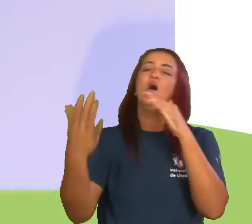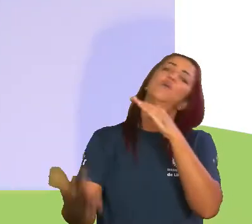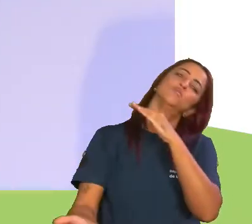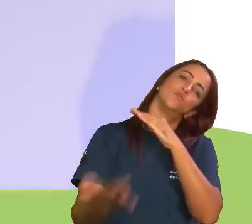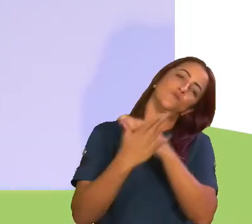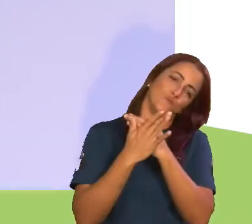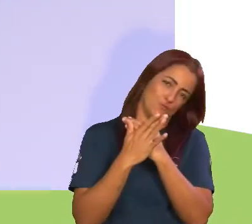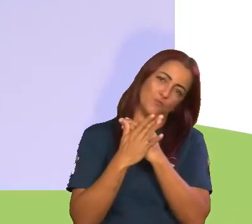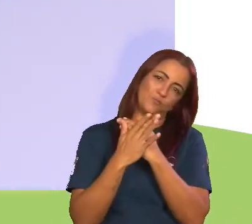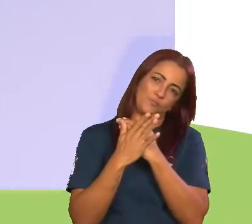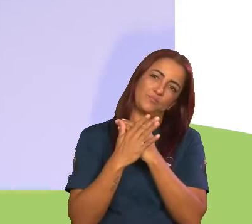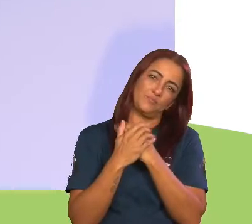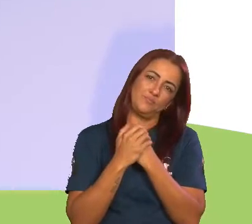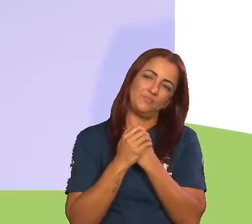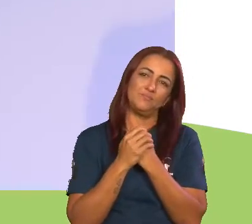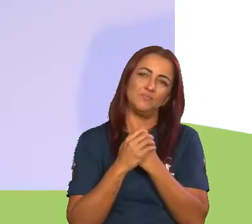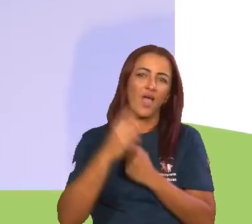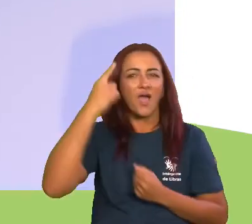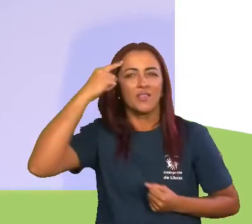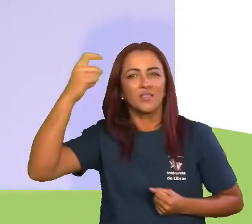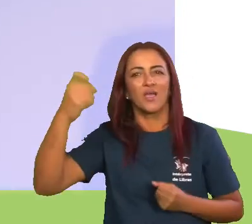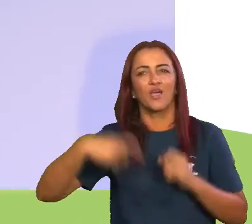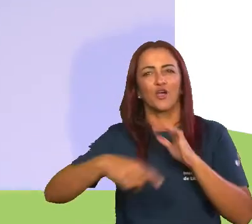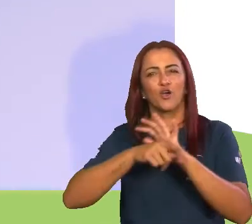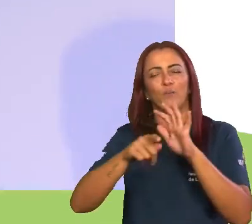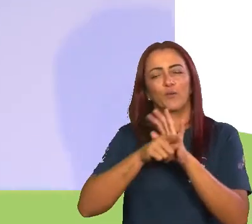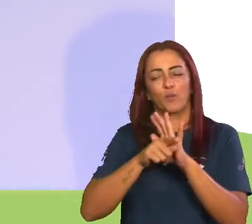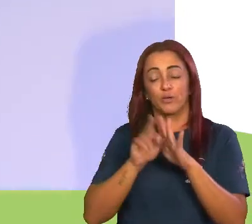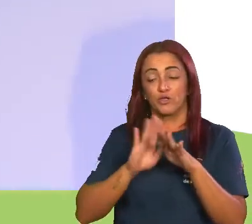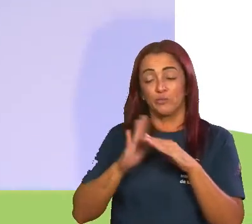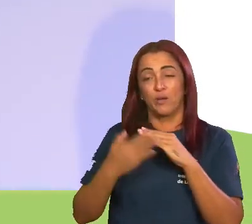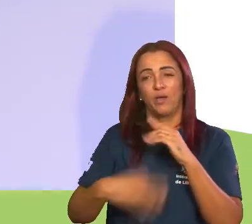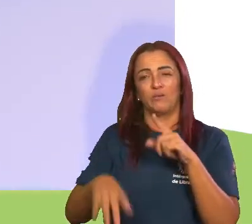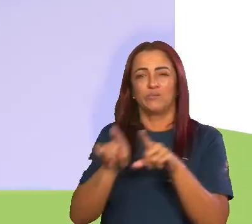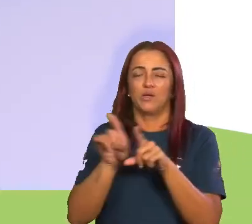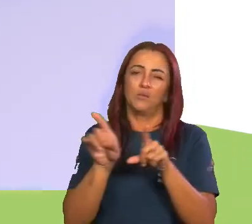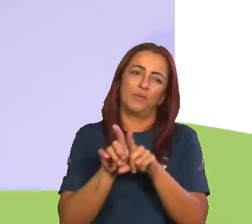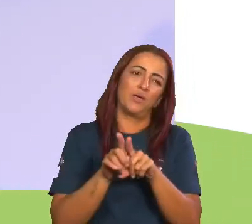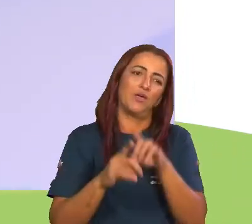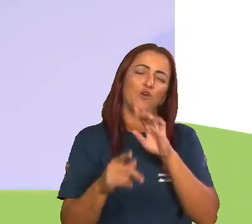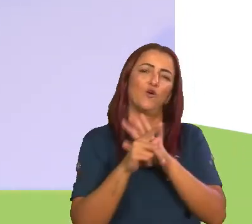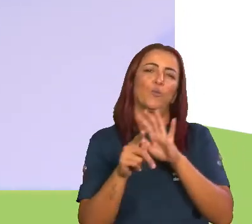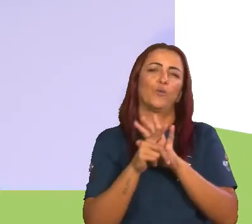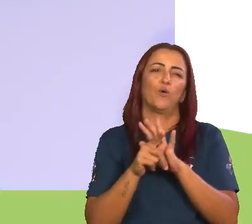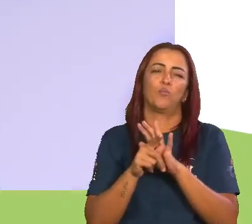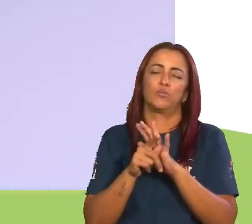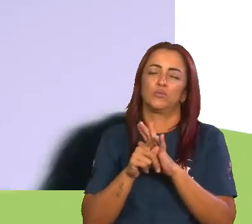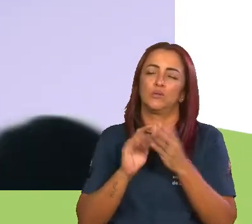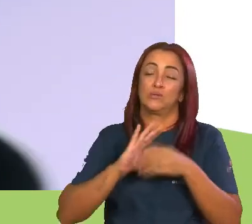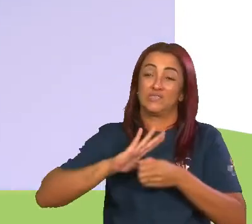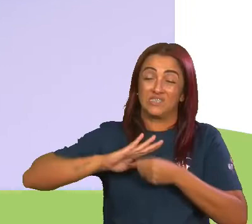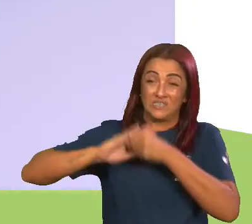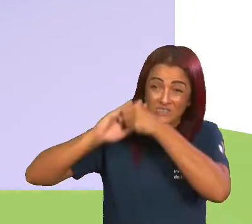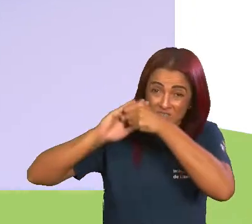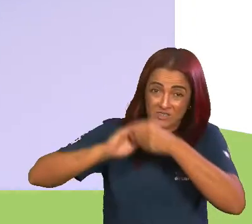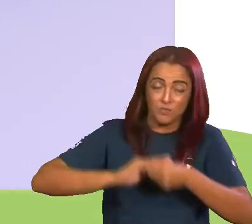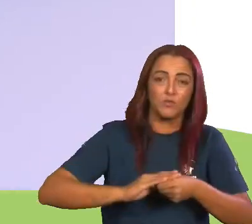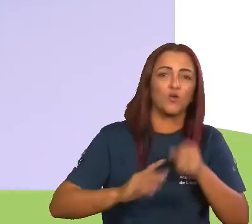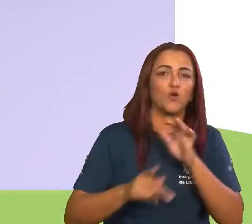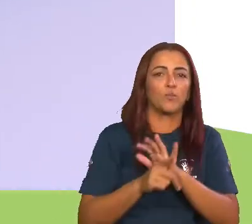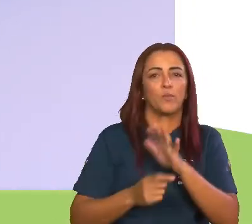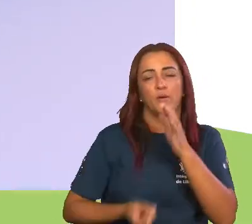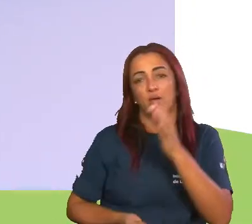isso, salvou uma ideia de um bairro que também era de extrema discriminação. Tanto assim que lá criei o